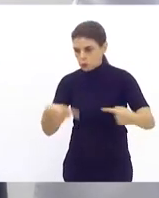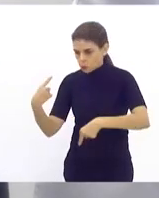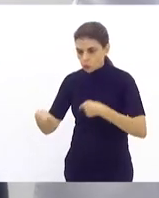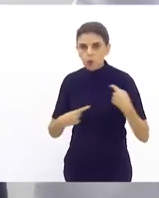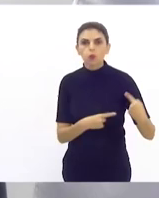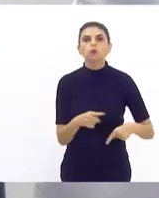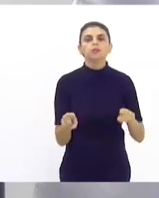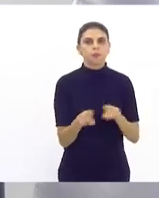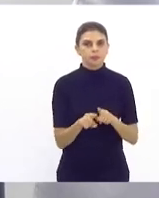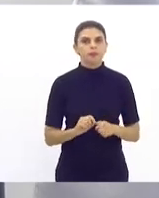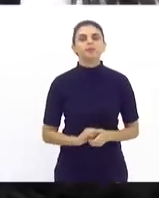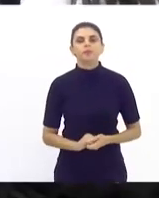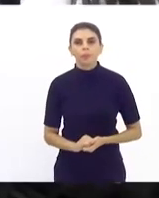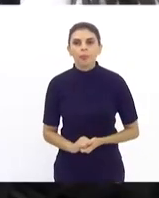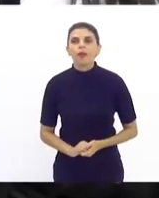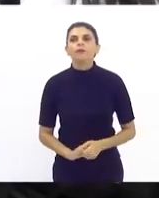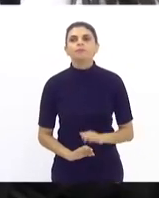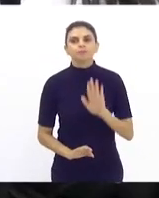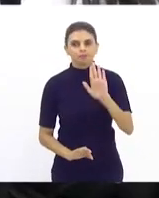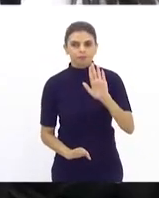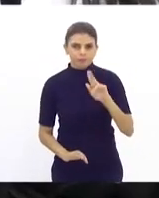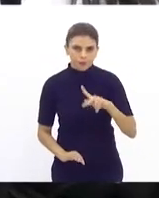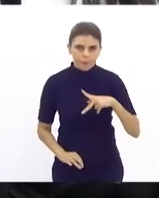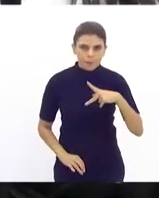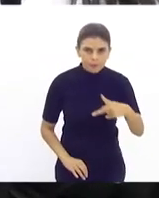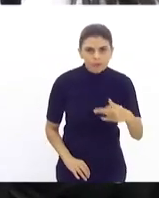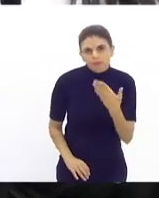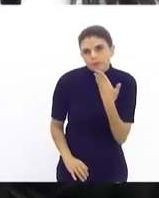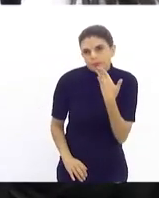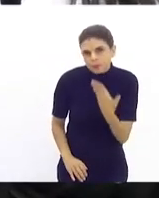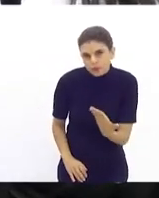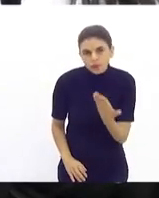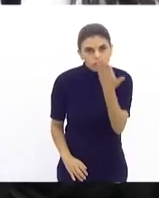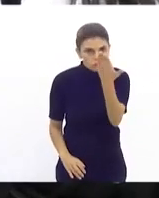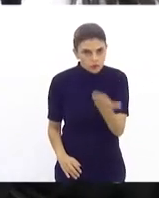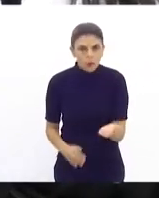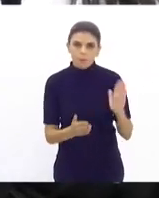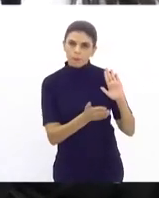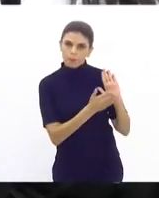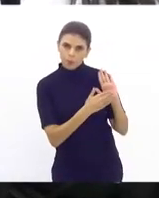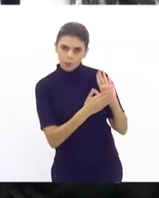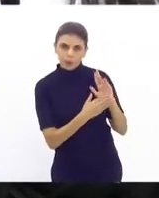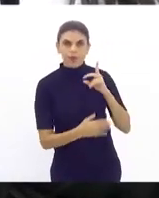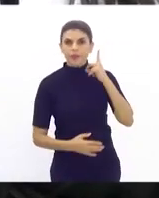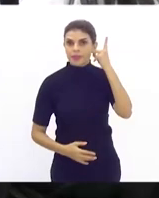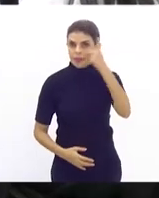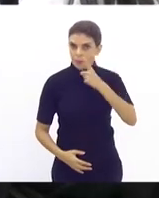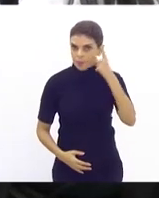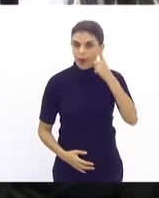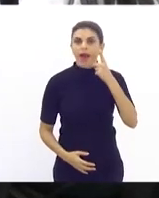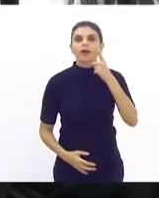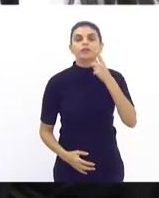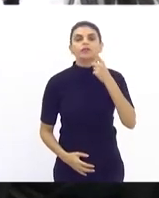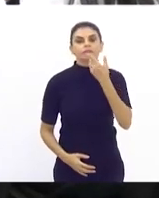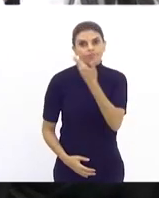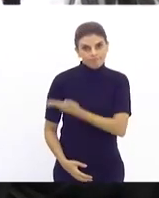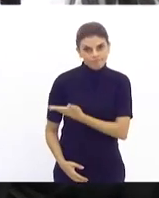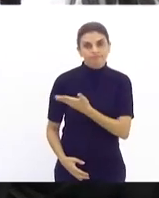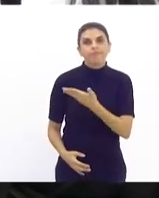discutir, deputada Célia. Presidente, sem entrar no mérito em si, não é, da proposta do deputado Flávio Serafini,